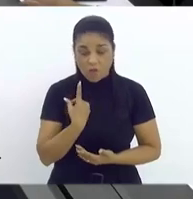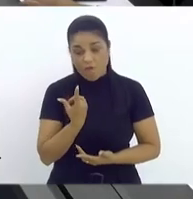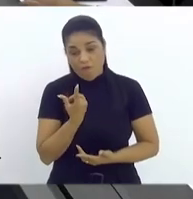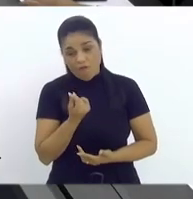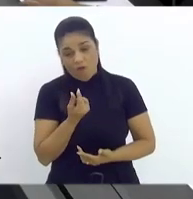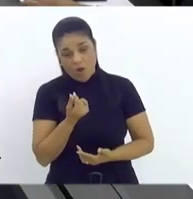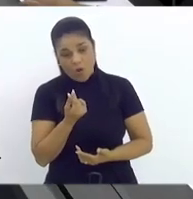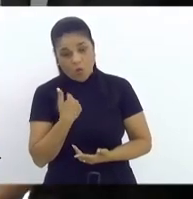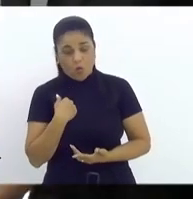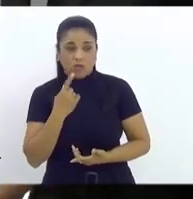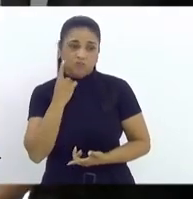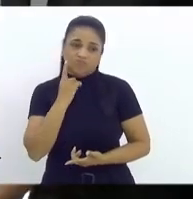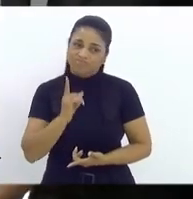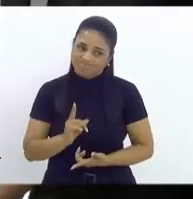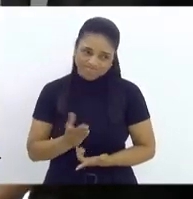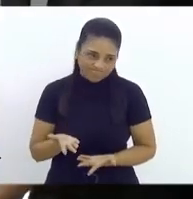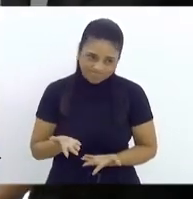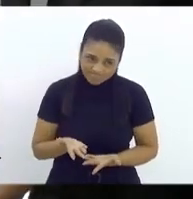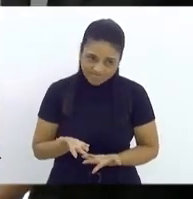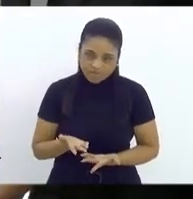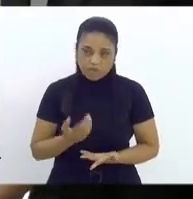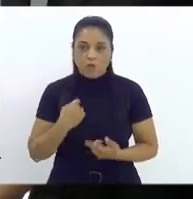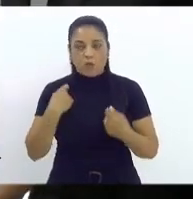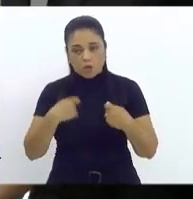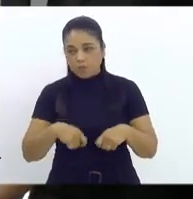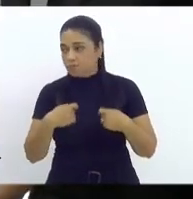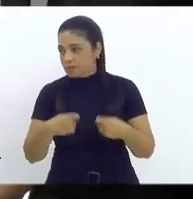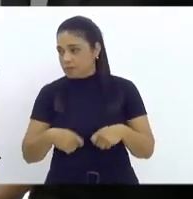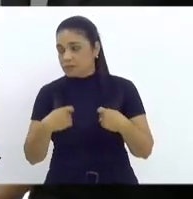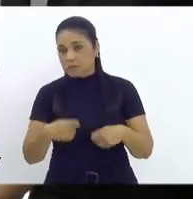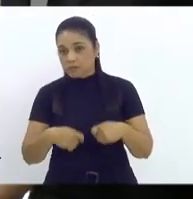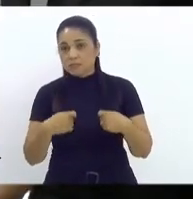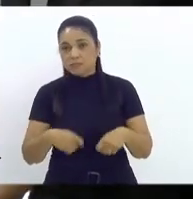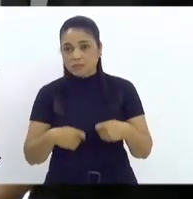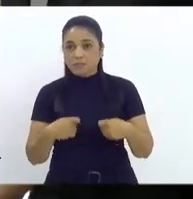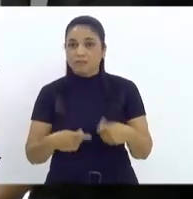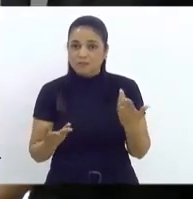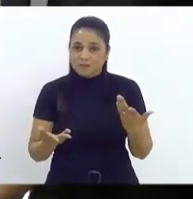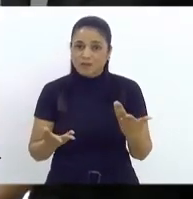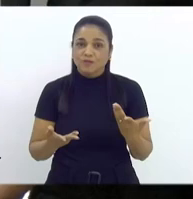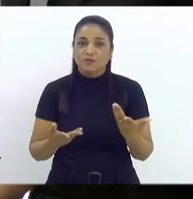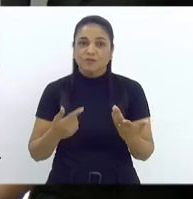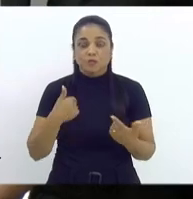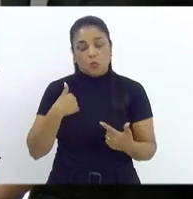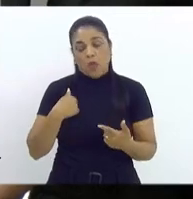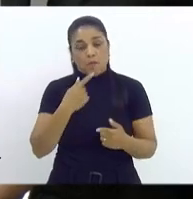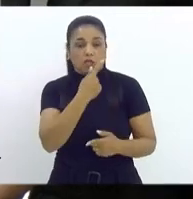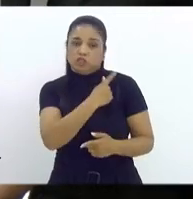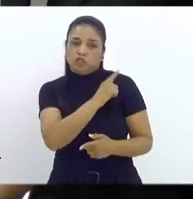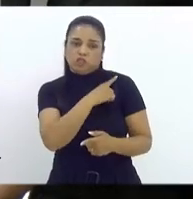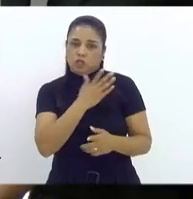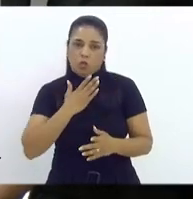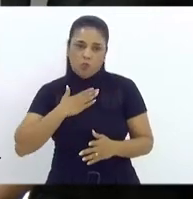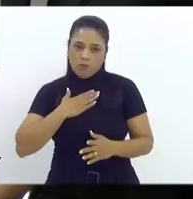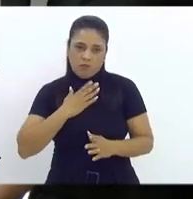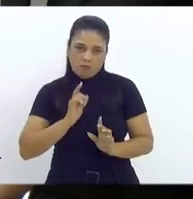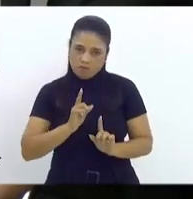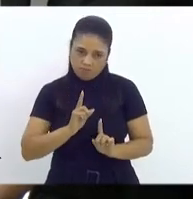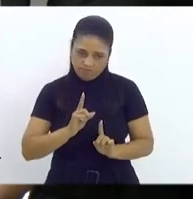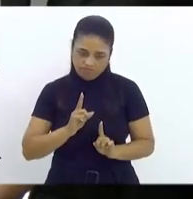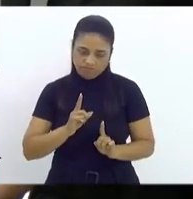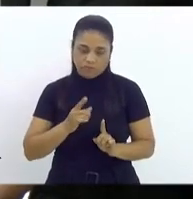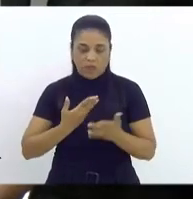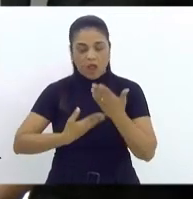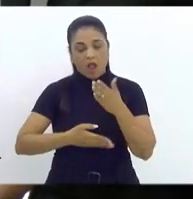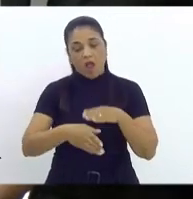também. Eu prefiro não contar com a minha memória, então eu gostaria de... Até porque não era na minha gestão, então eu prefiro...